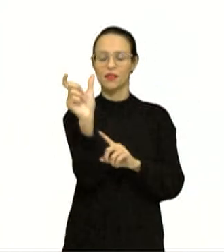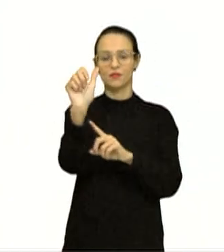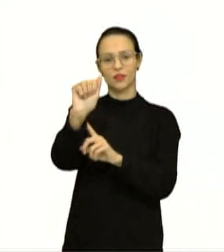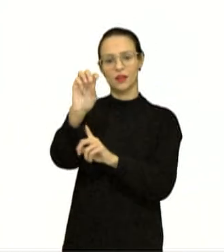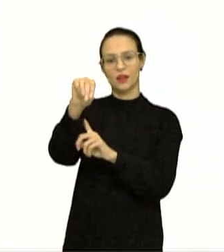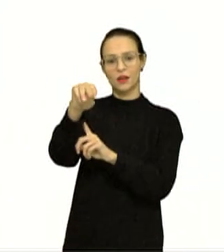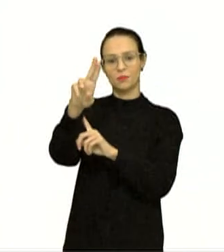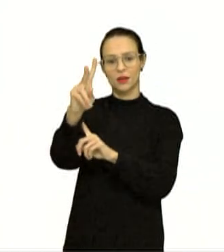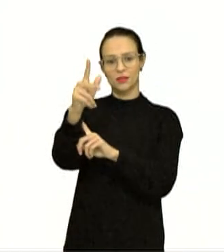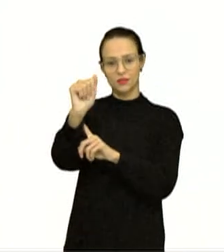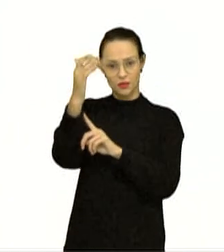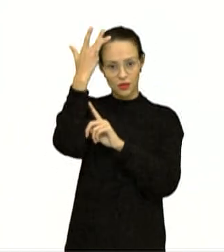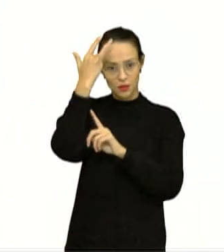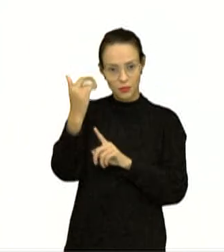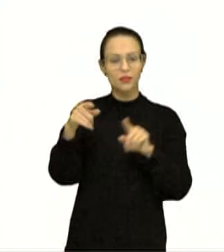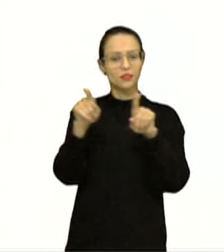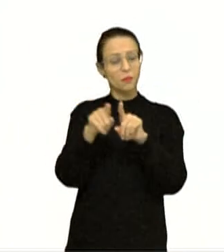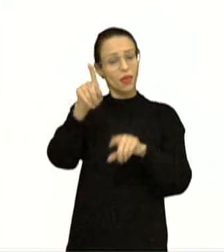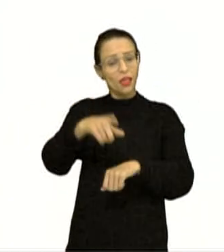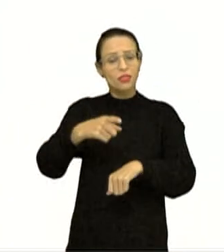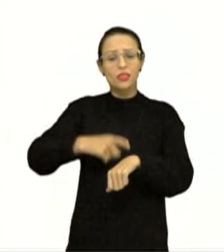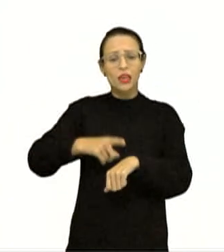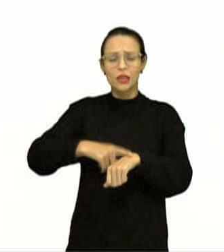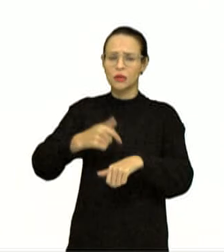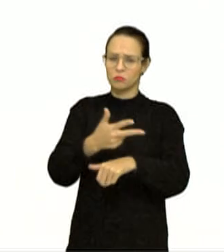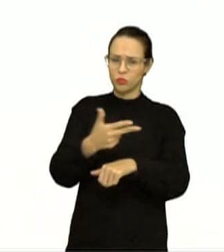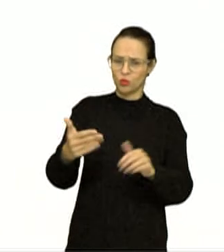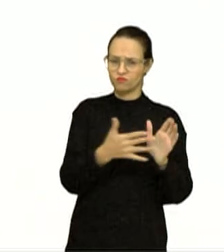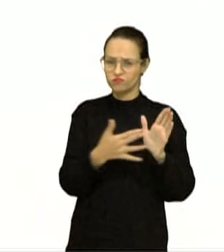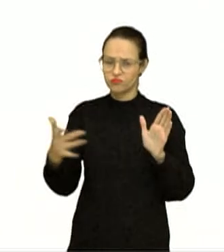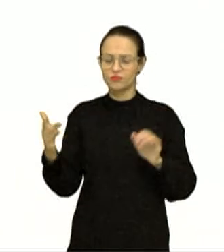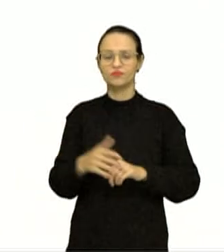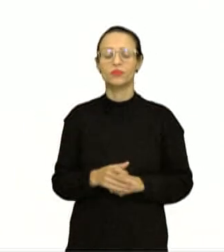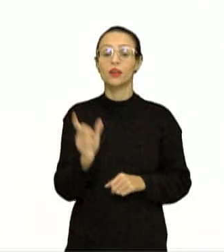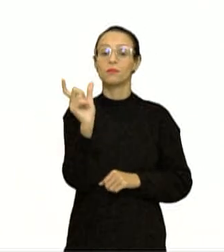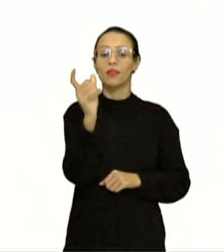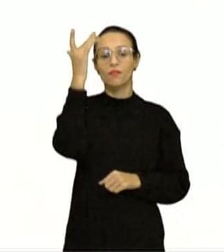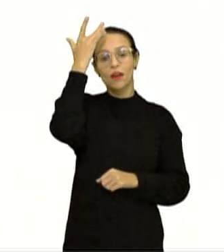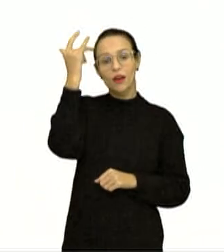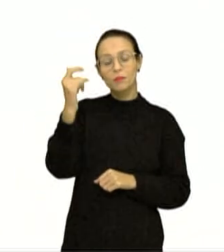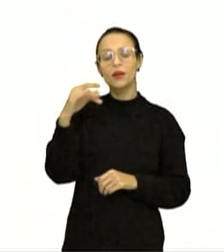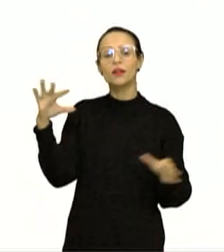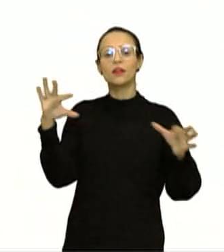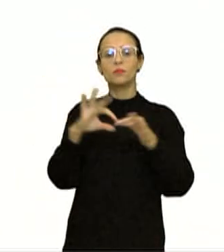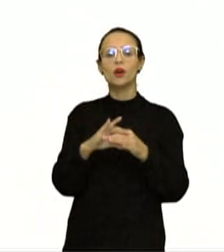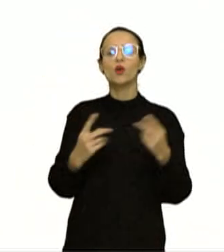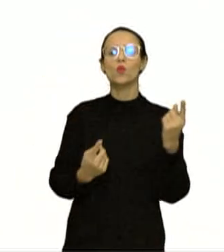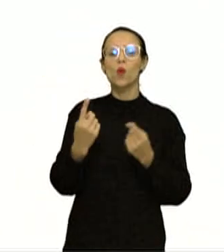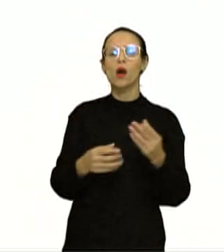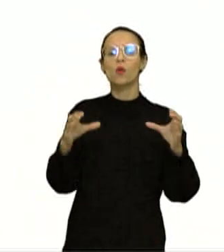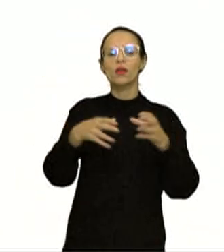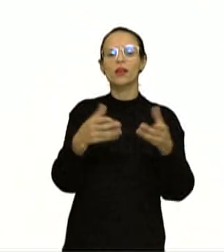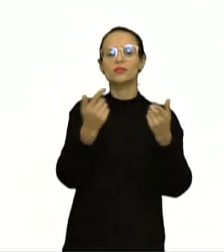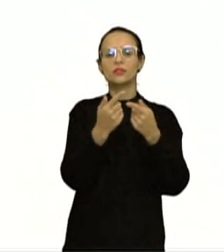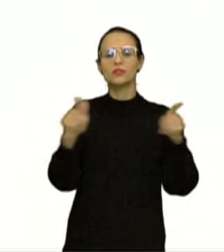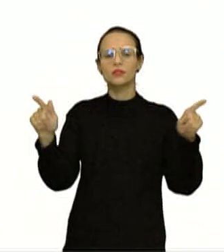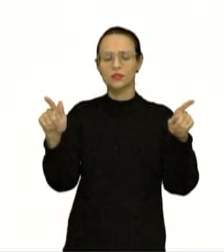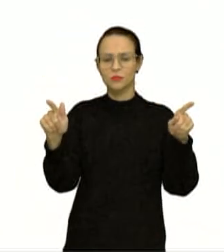amanhã, que também passa uma ideia de tempo. O termo amanhã pertence a qual classe de